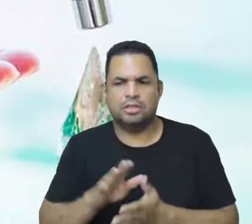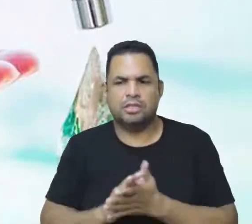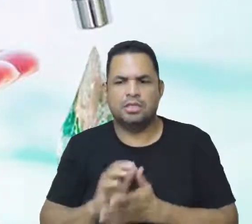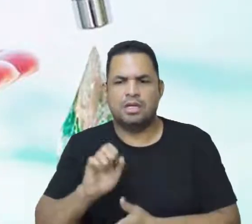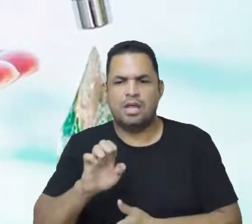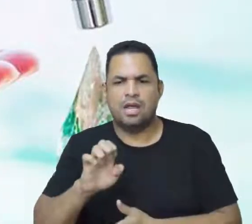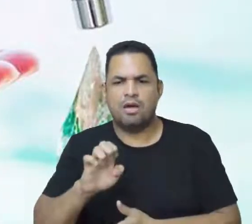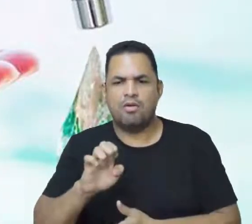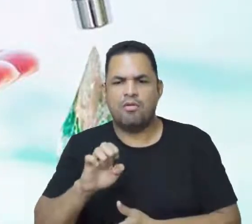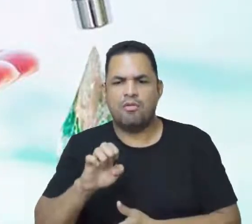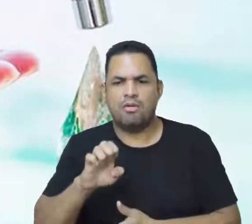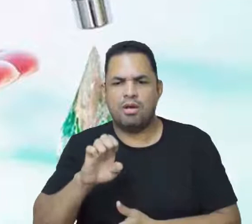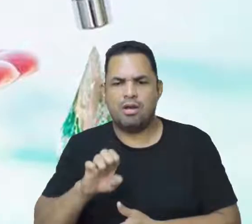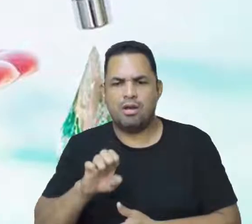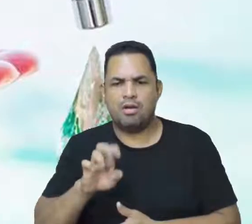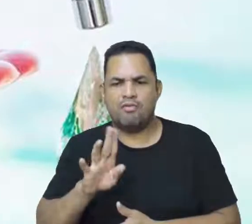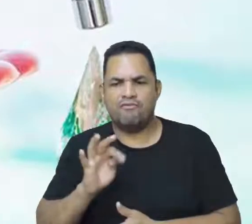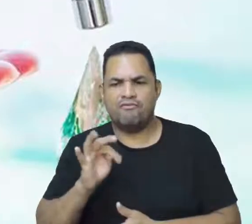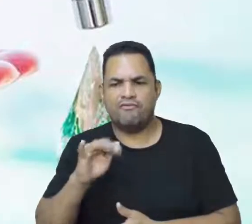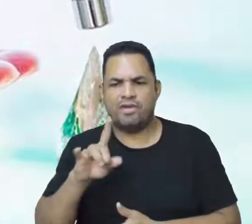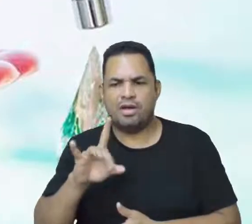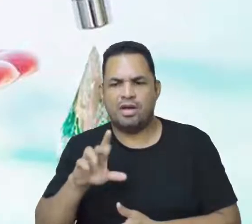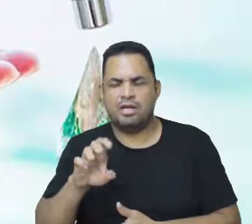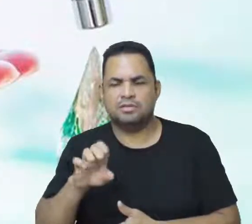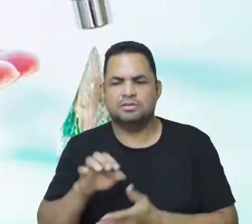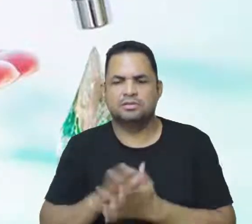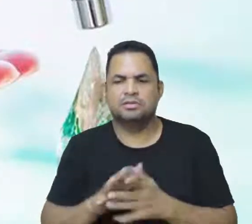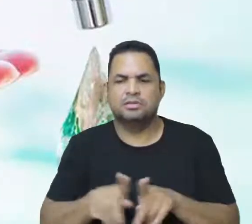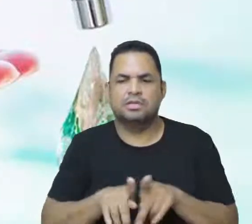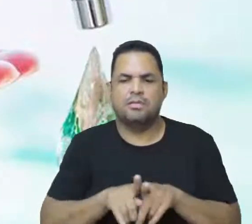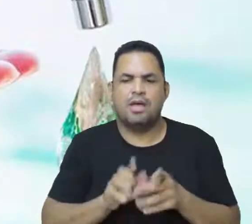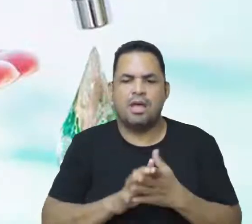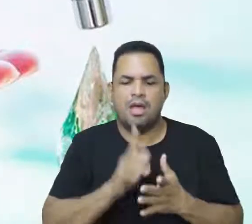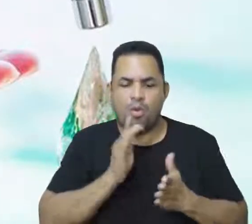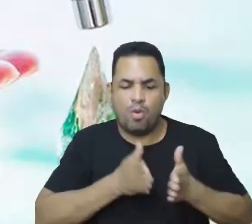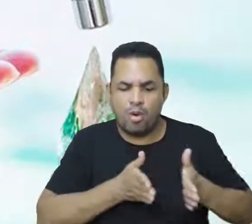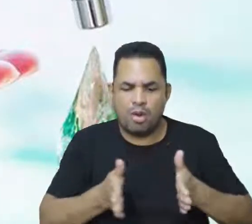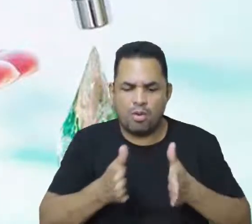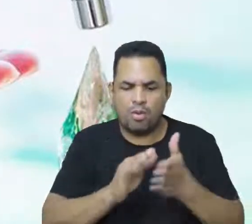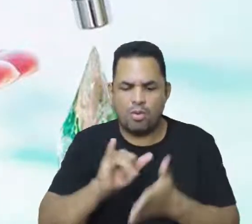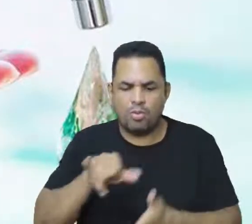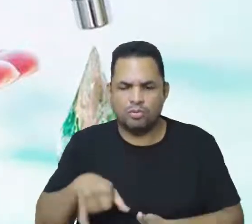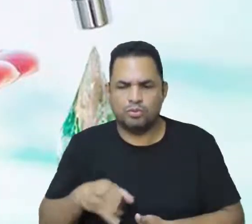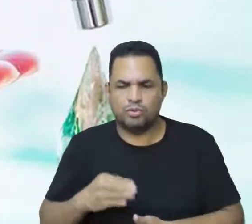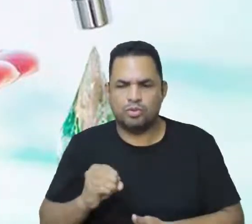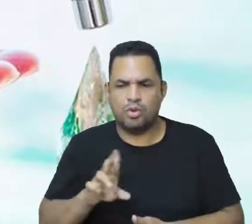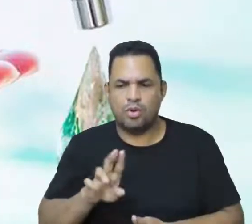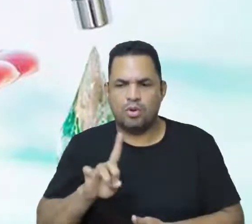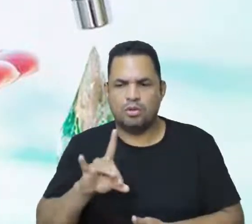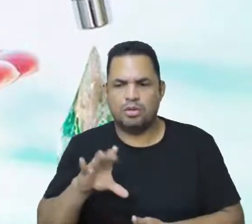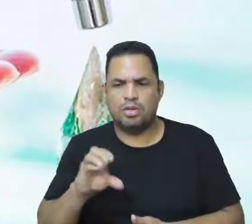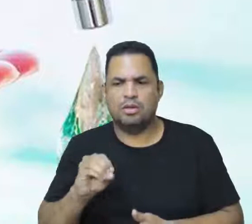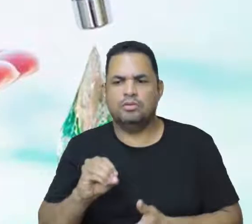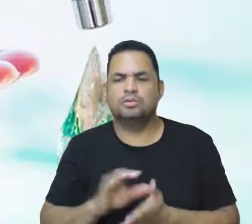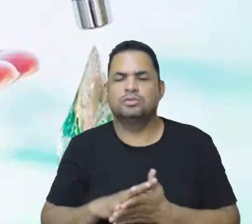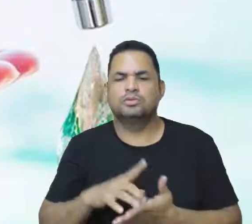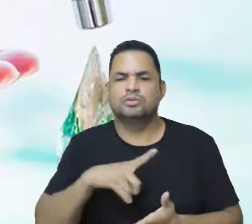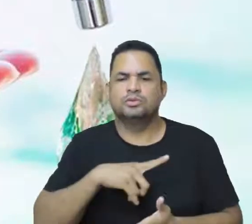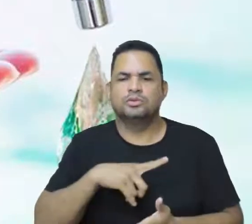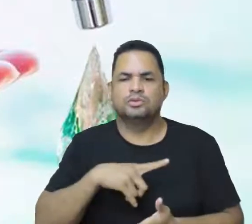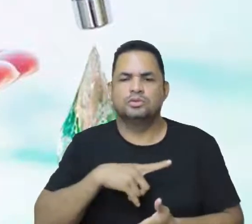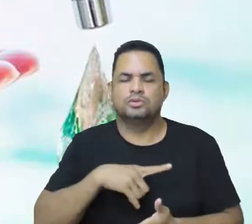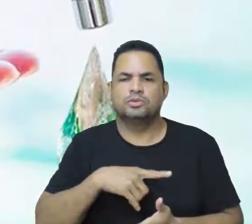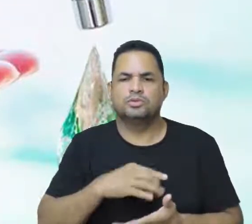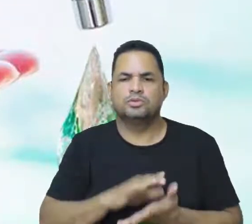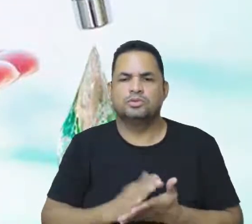O Rio Jordão, quem nunca ouviu falar no Rio Jordão? Aquele que foi batizado Jesus Cristo. O Rio